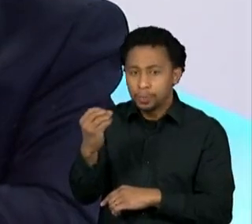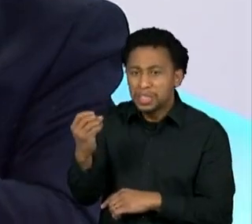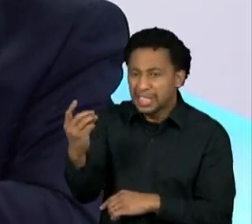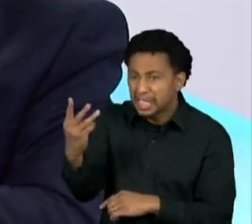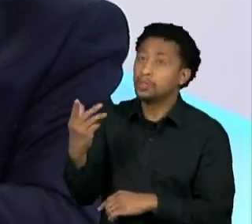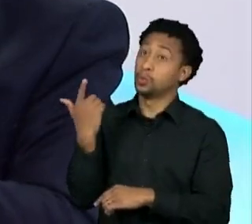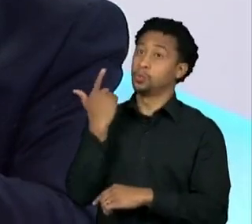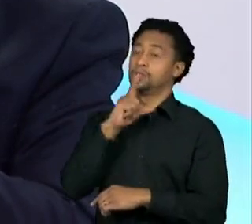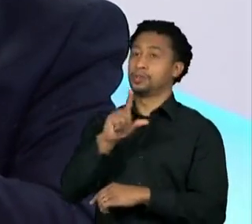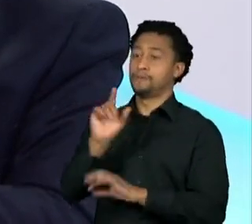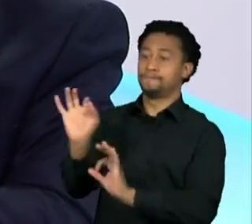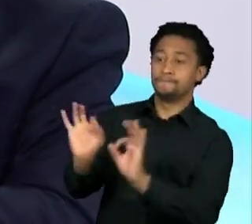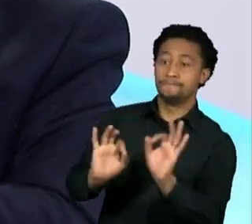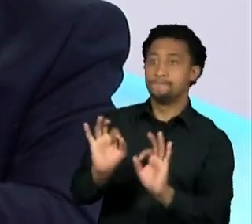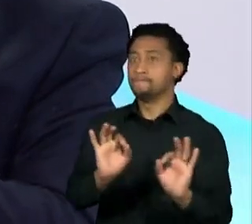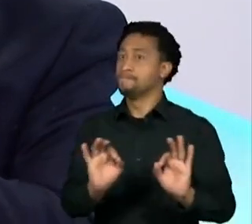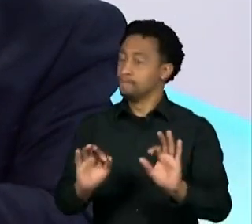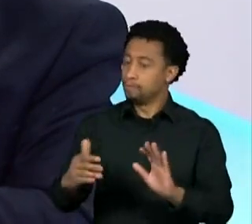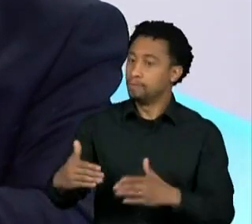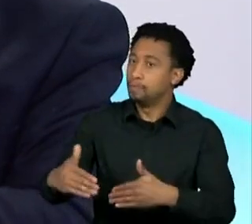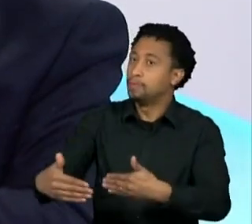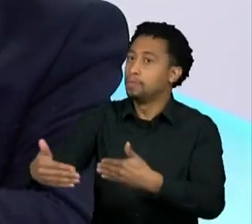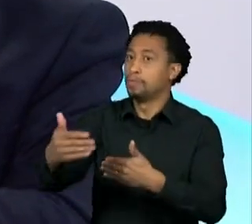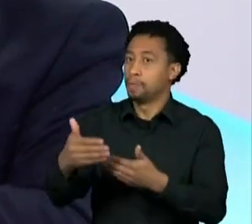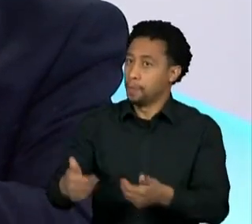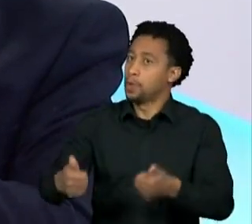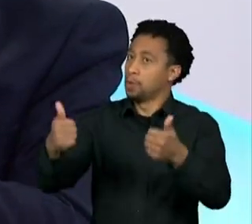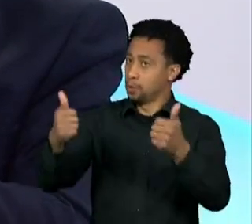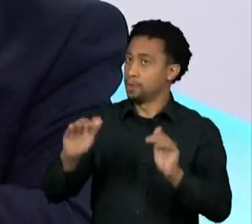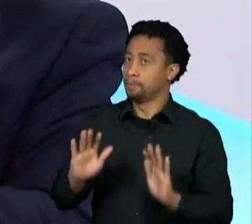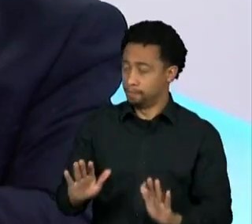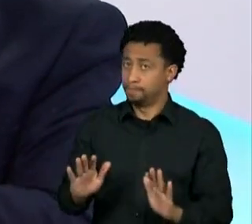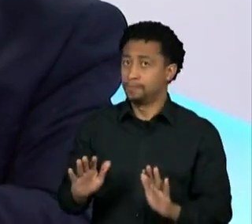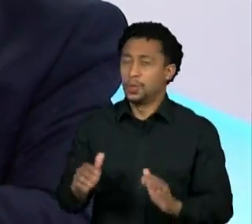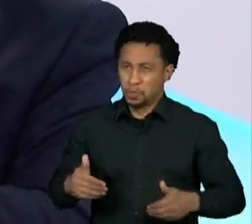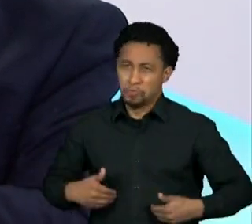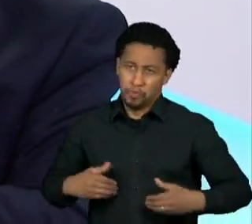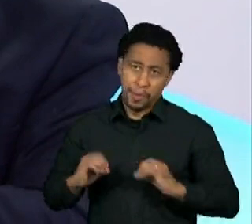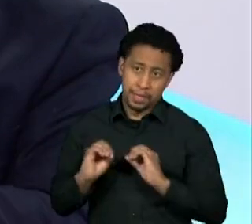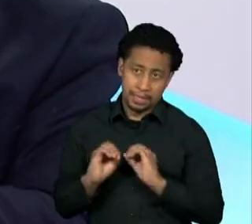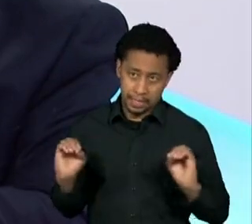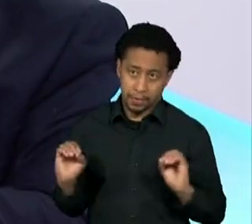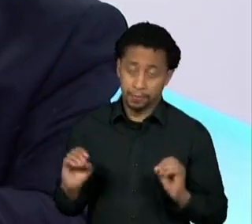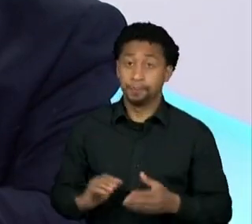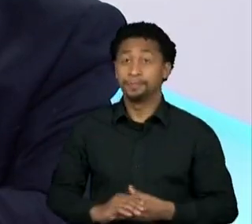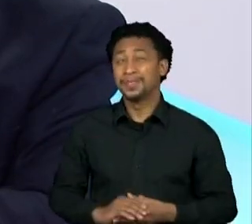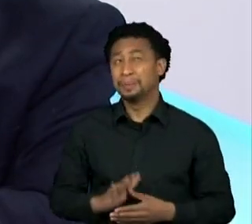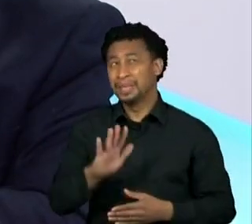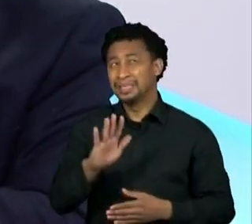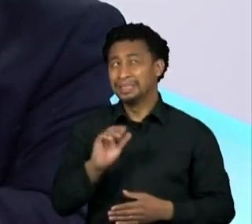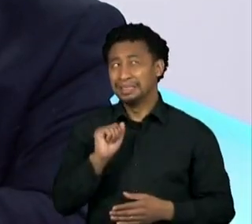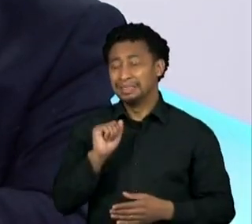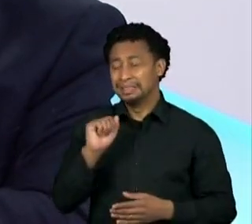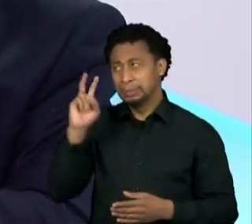era consolidação dos problemas que eles no meião lá pré-existentes e já tinha se não me engano é